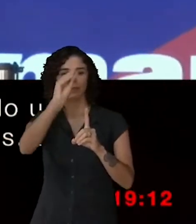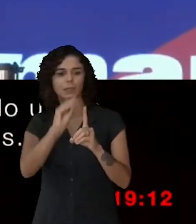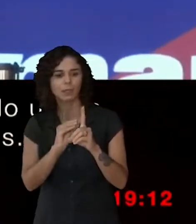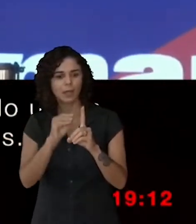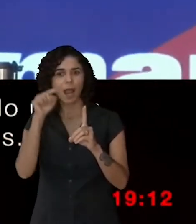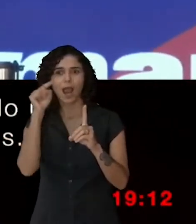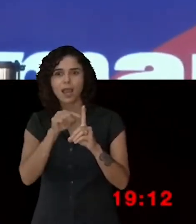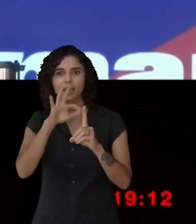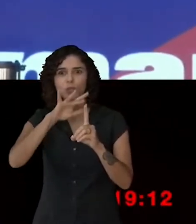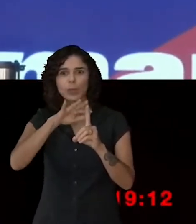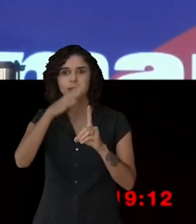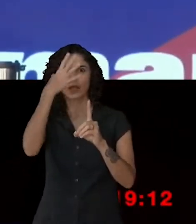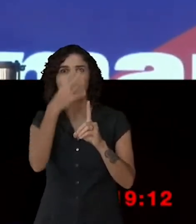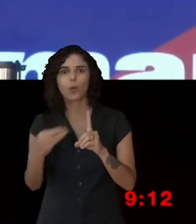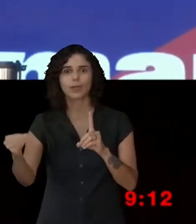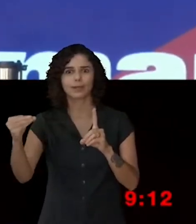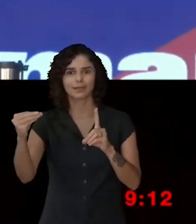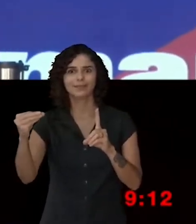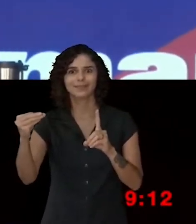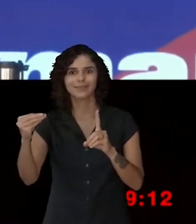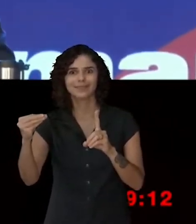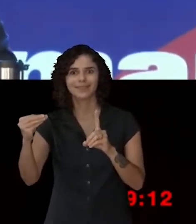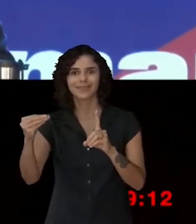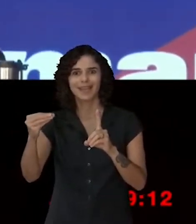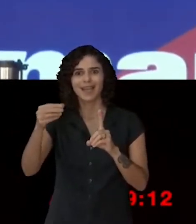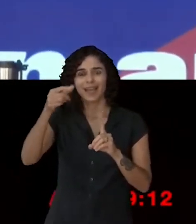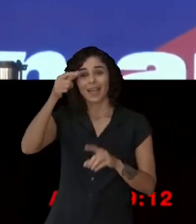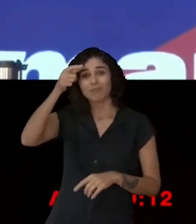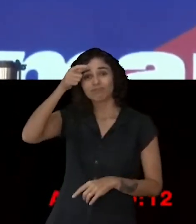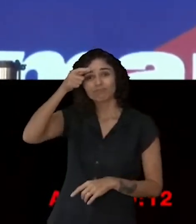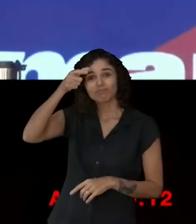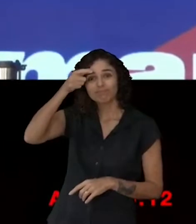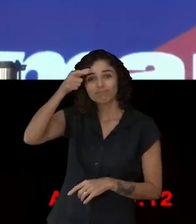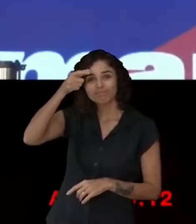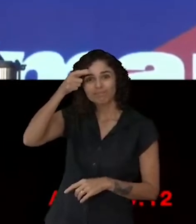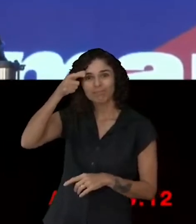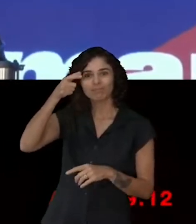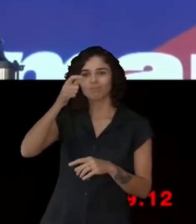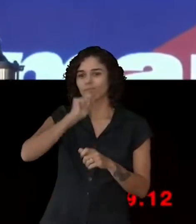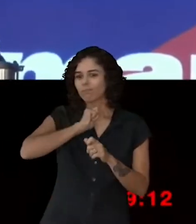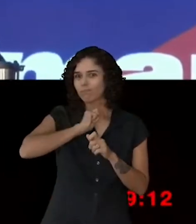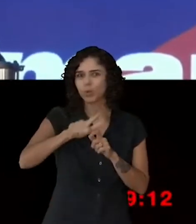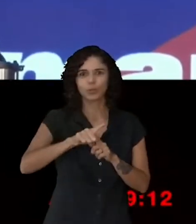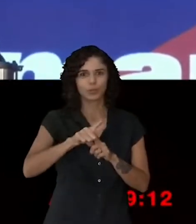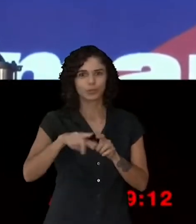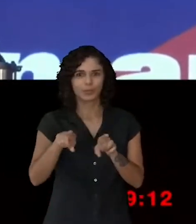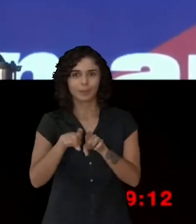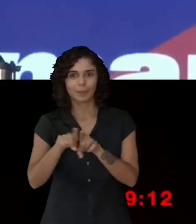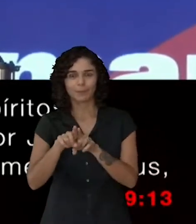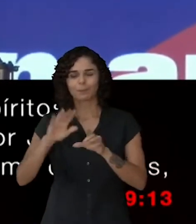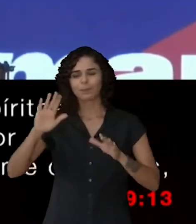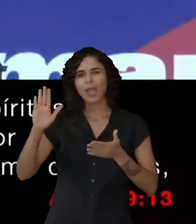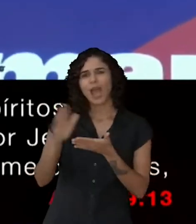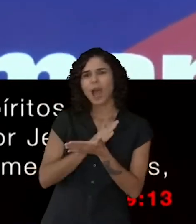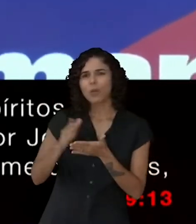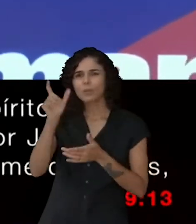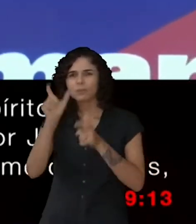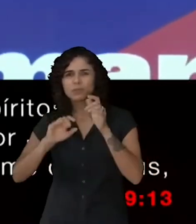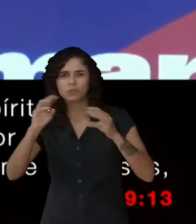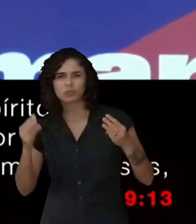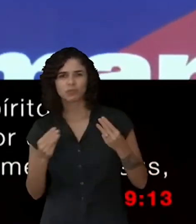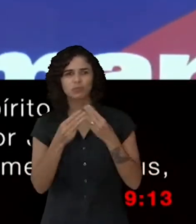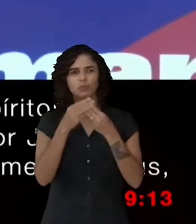doenças. E deles saíam espíritos imundos ou espíritos malignos. Alguns judeus viajavam